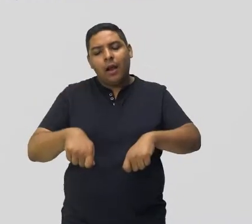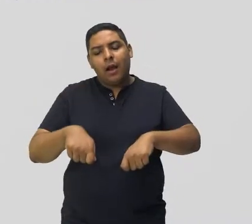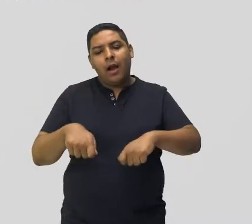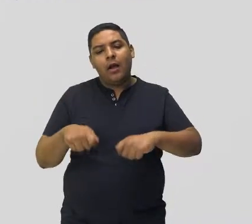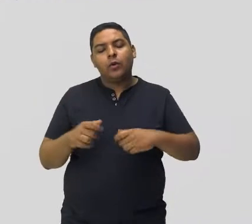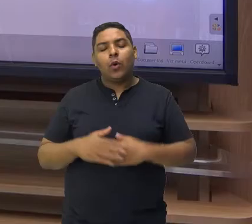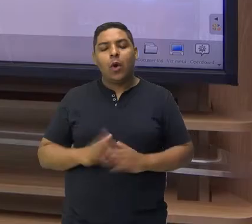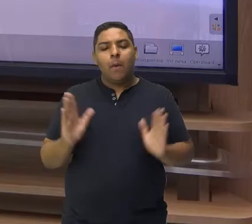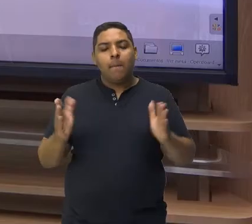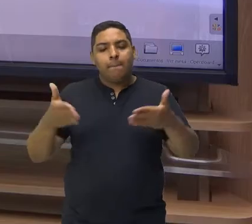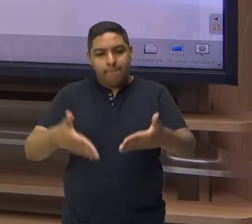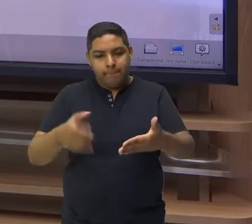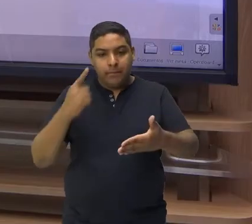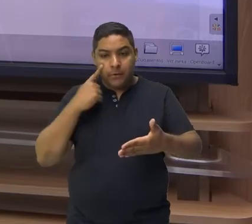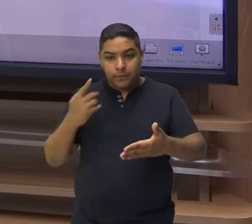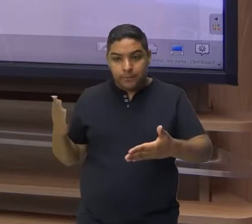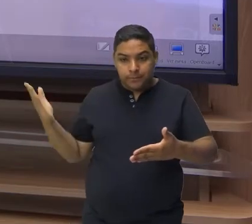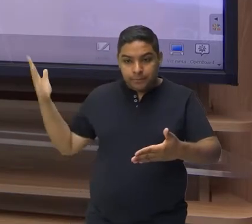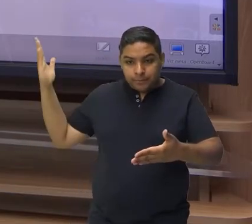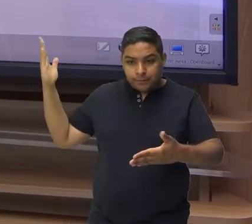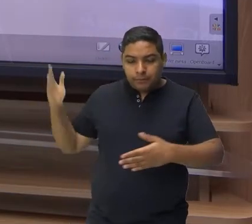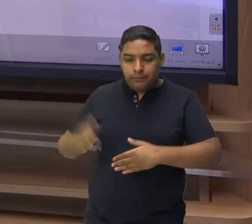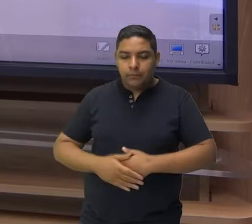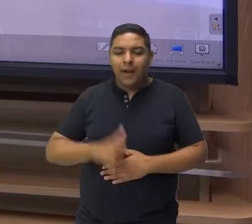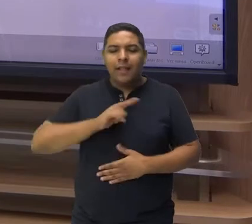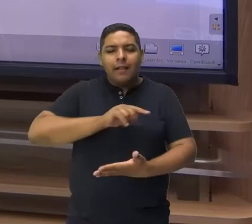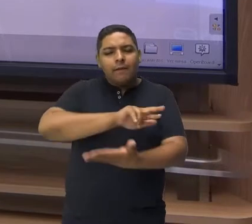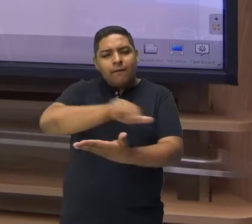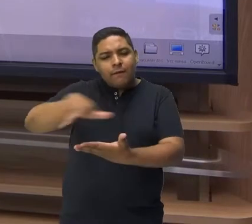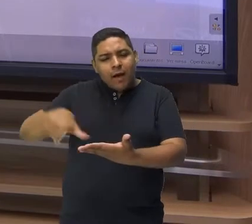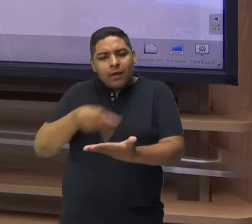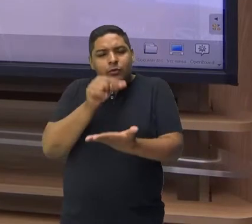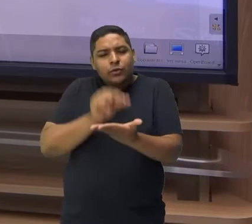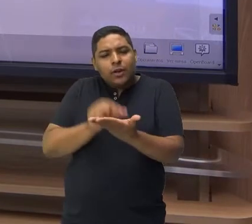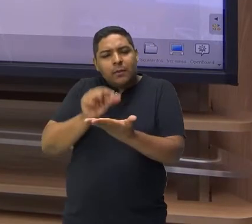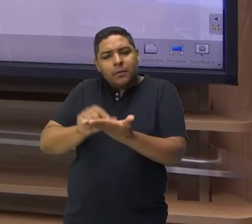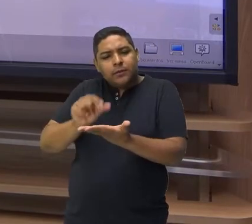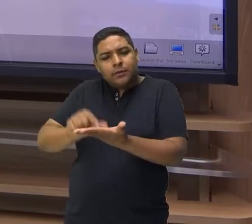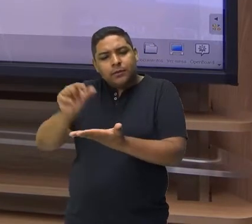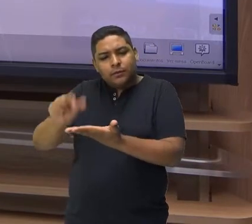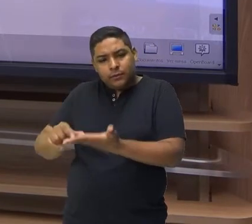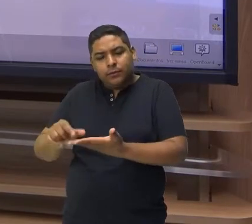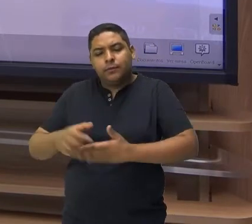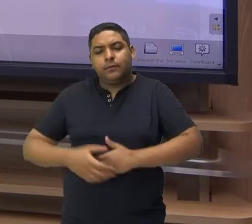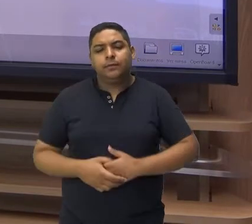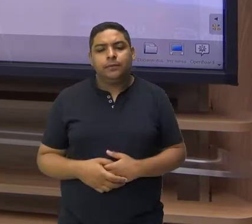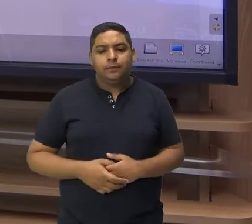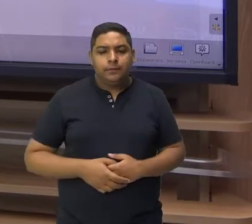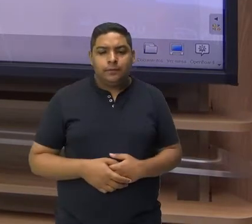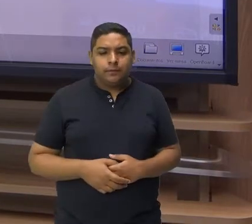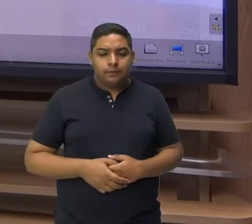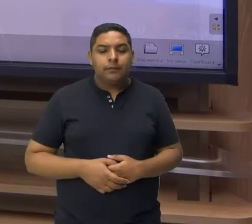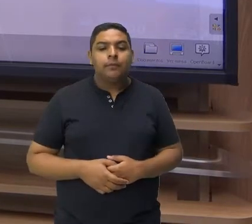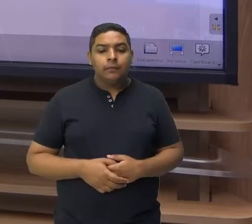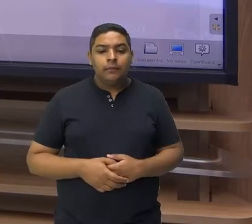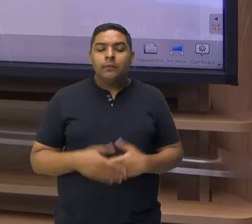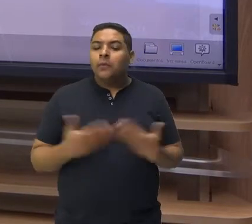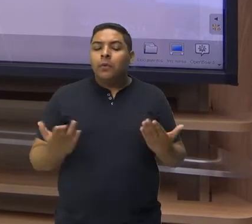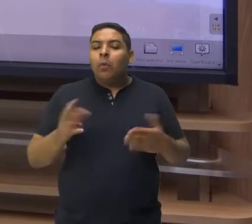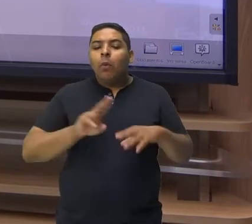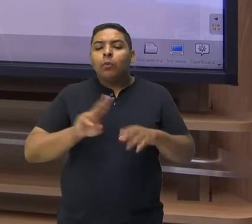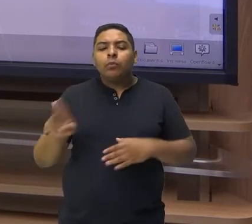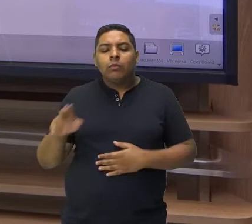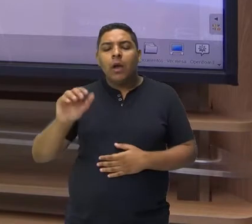Então vamos lá. Nós temos ali, olha, vários capacitores associados. nós vamos chamar essa associação em série. O que